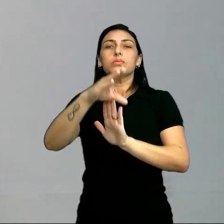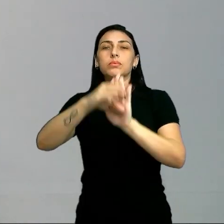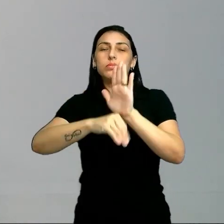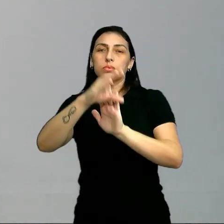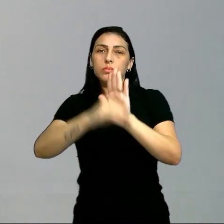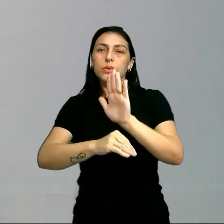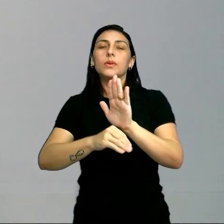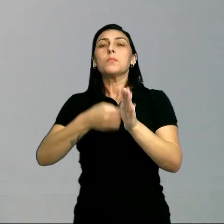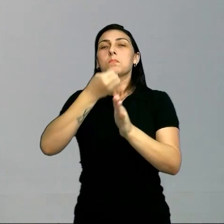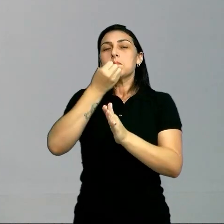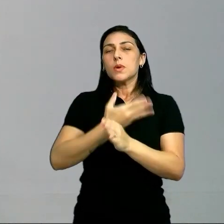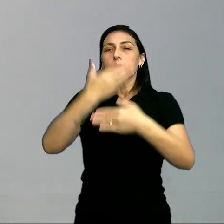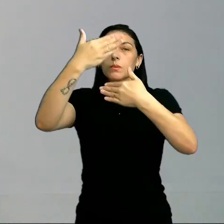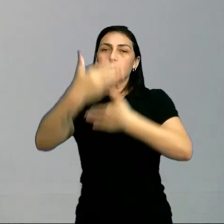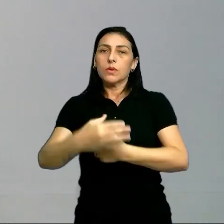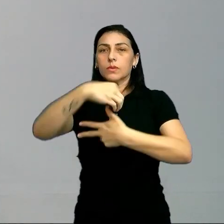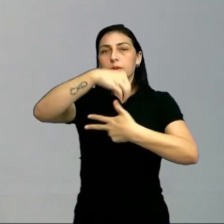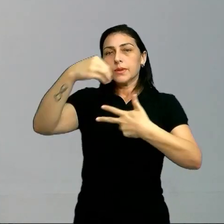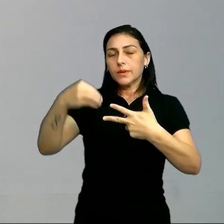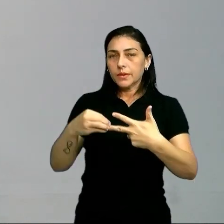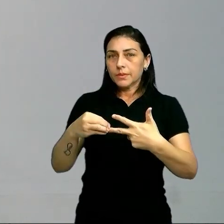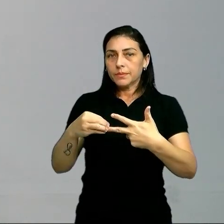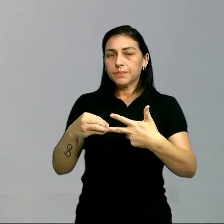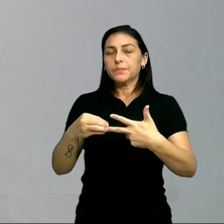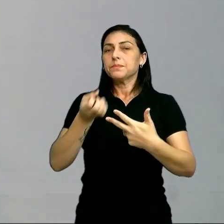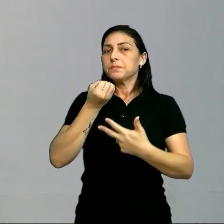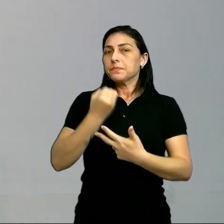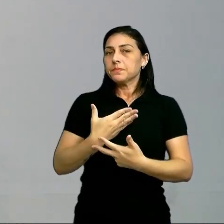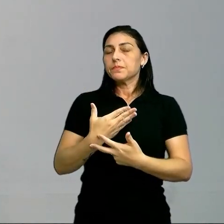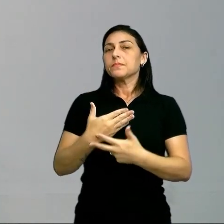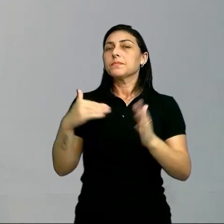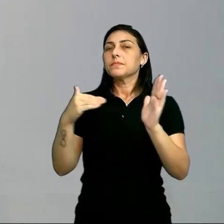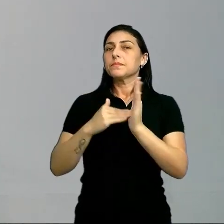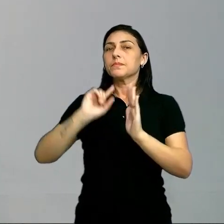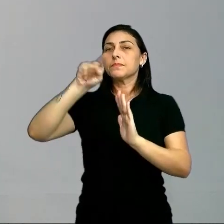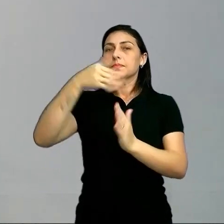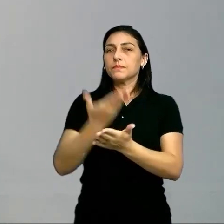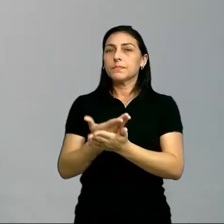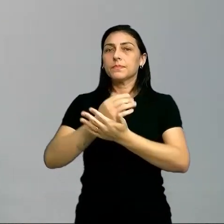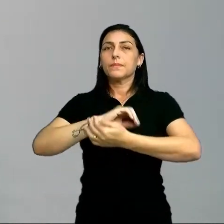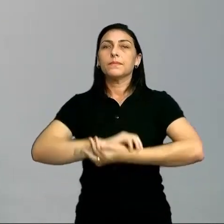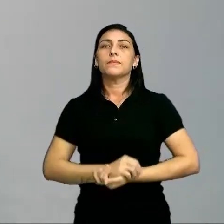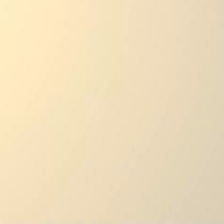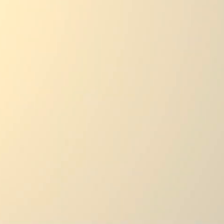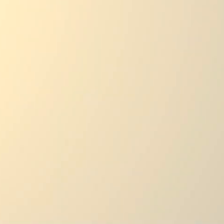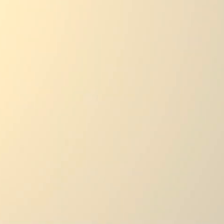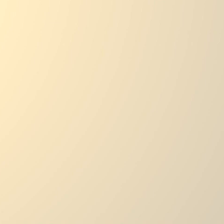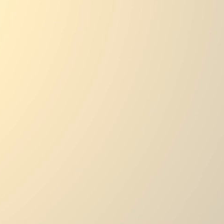conteúdo e se dar muito bem na prova do Enem. Tá bom? No mais, até a nossa próxima aula.